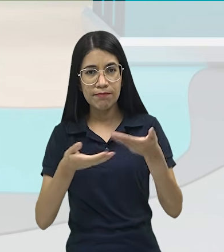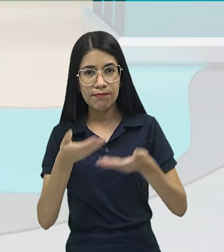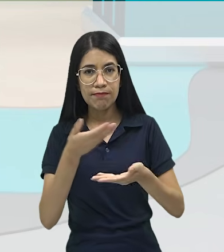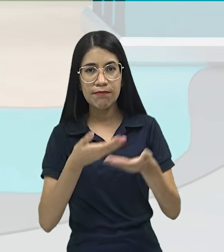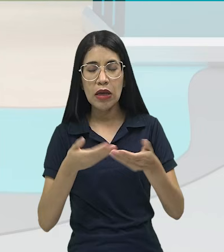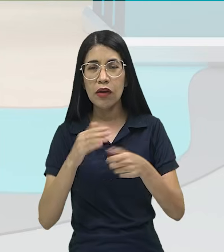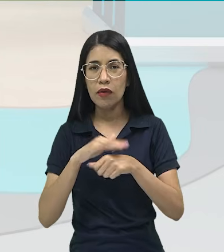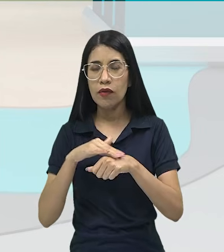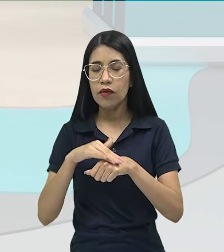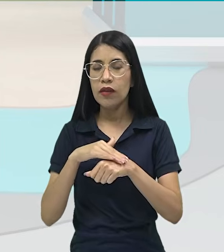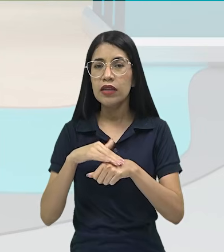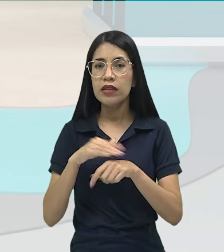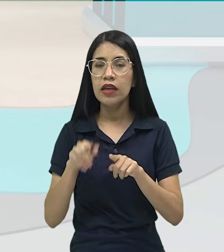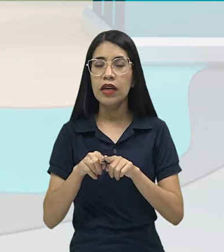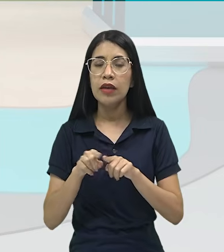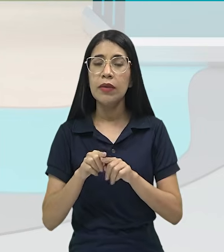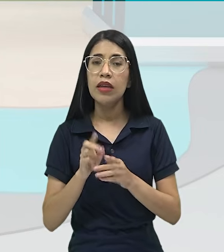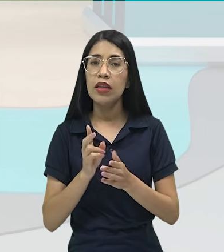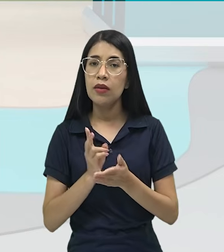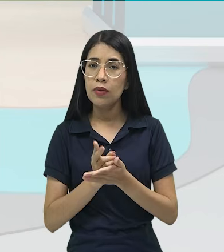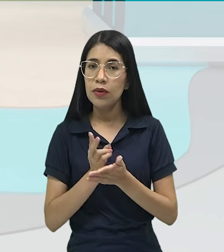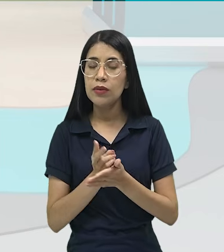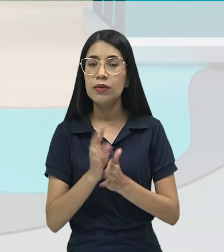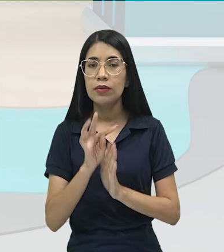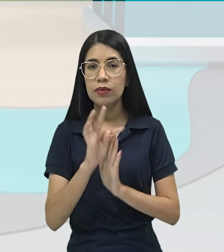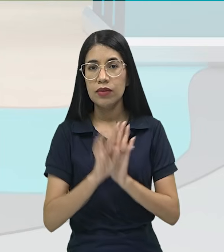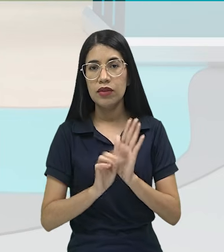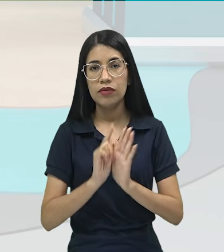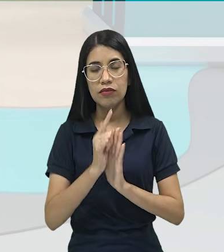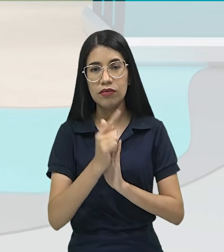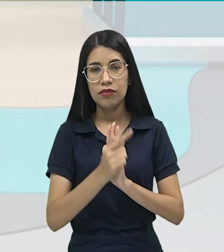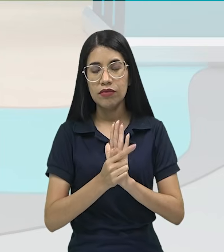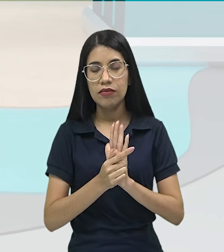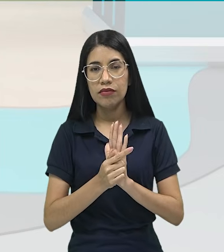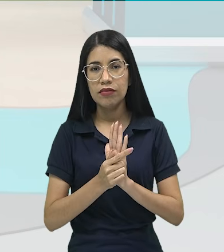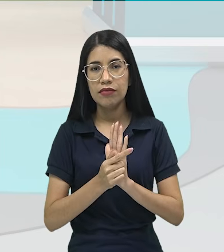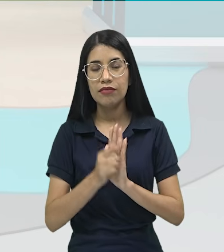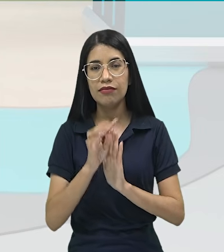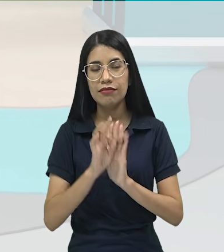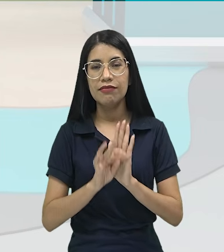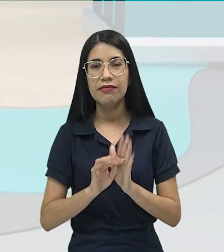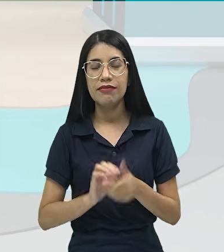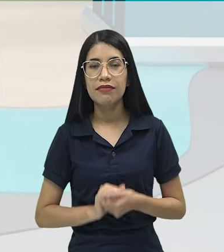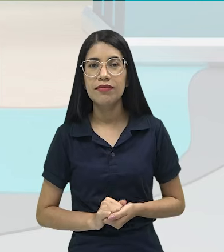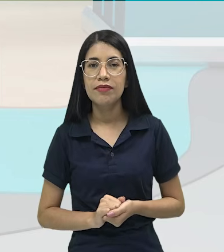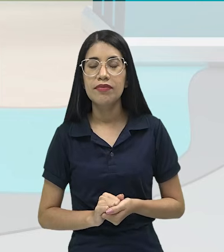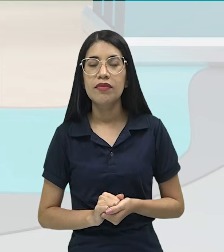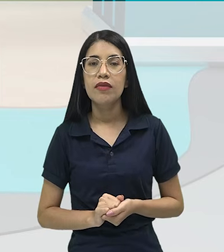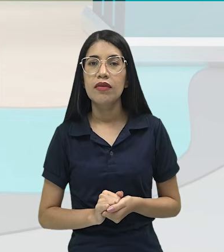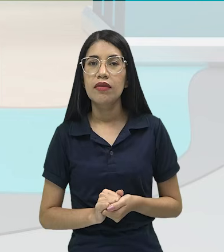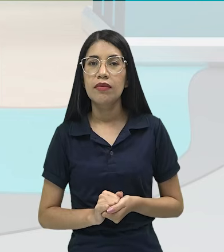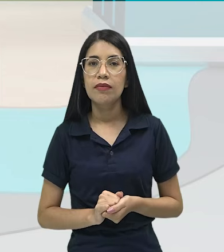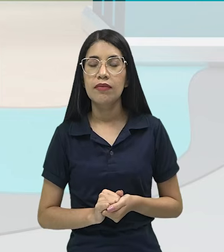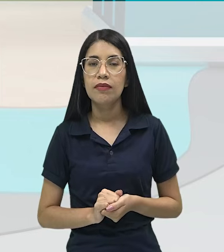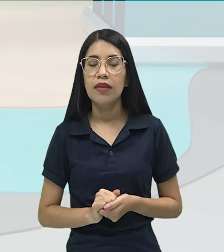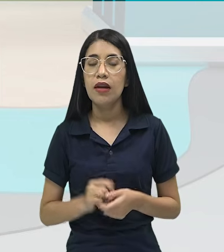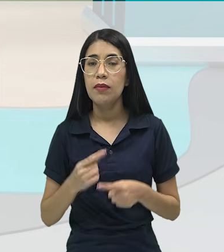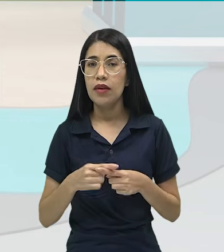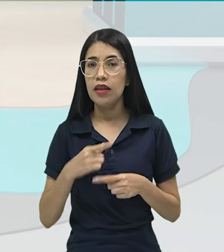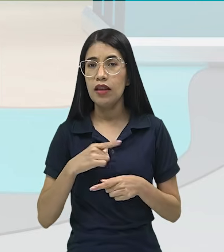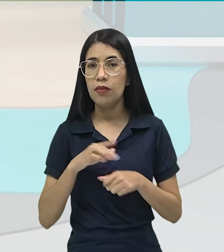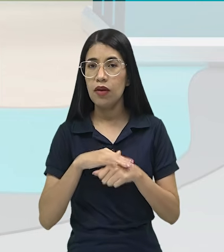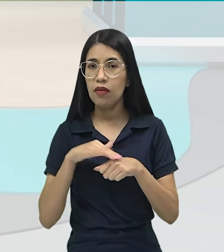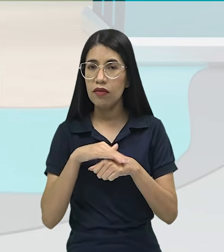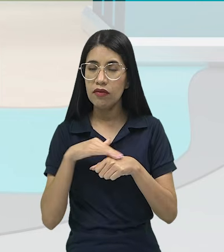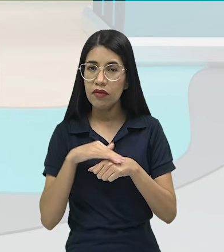Então, mesmo assim, ele continua sendo um gênero textual, né? A conversa de WhatsApp. Por quê? Porque há uma conversa,